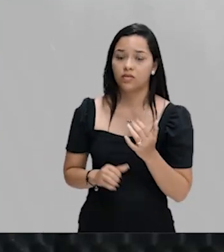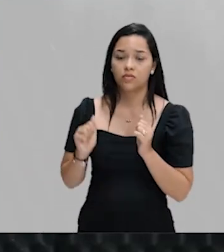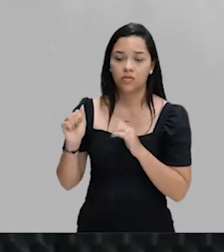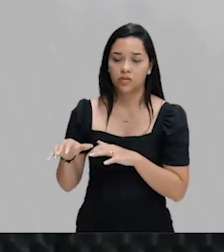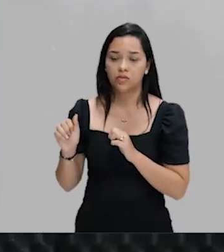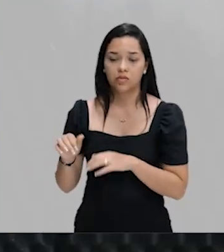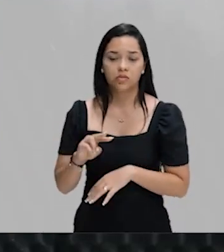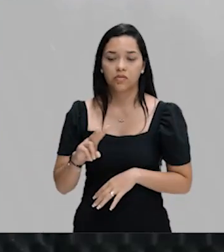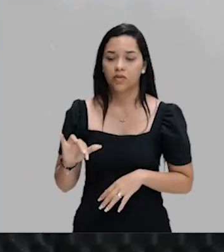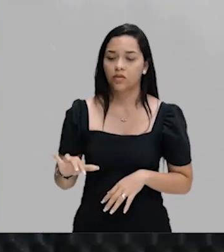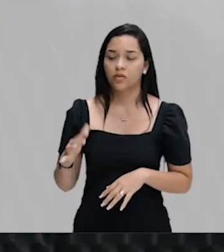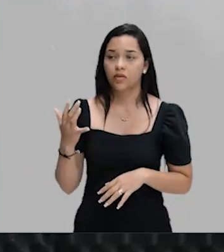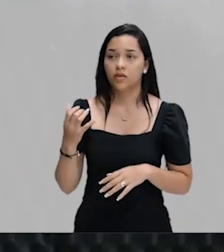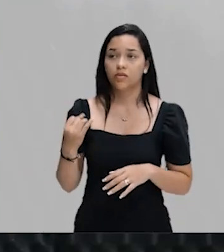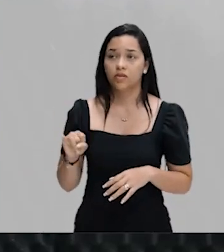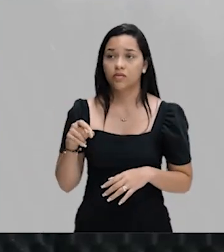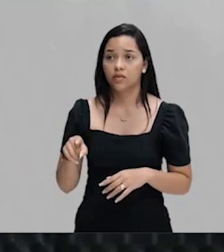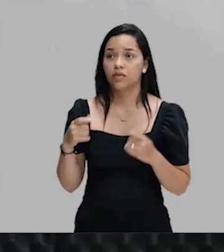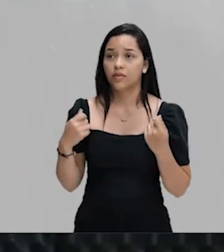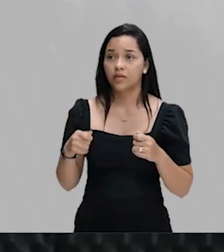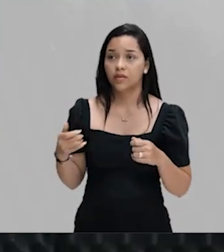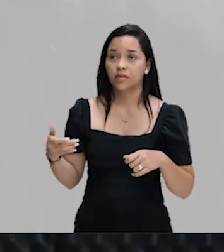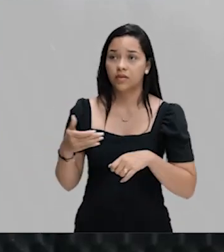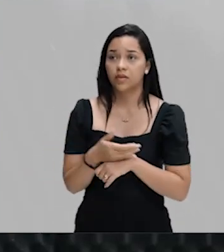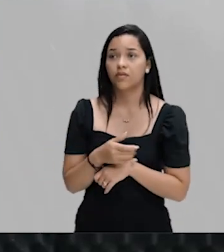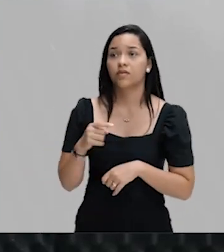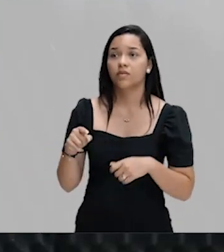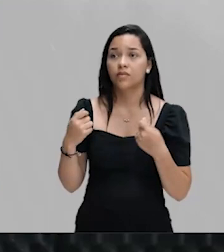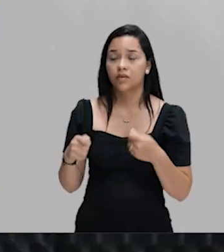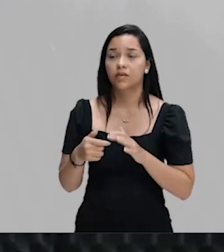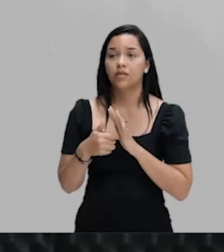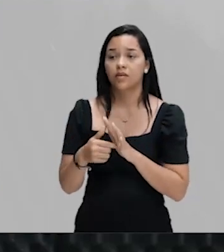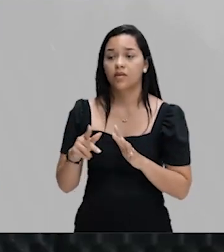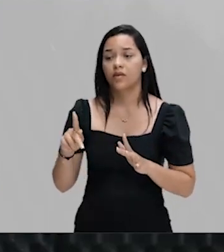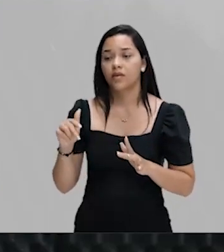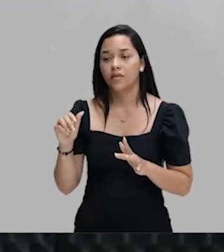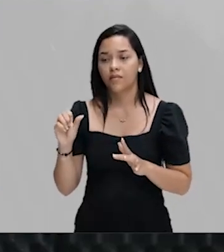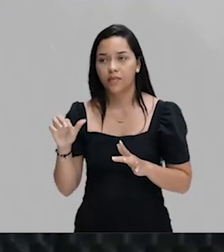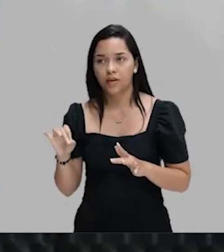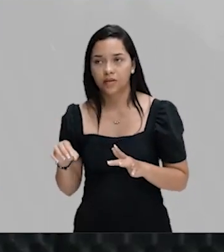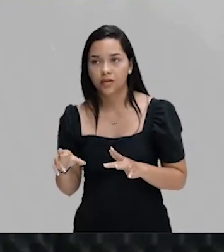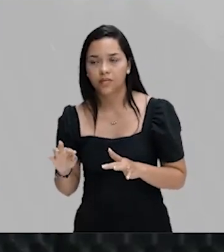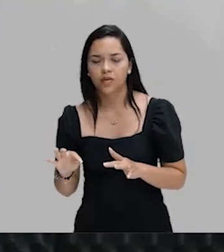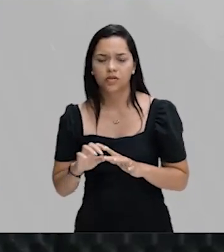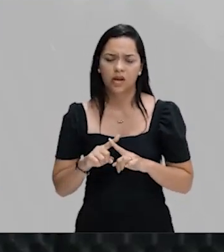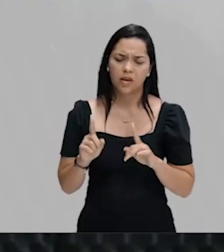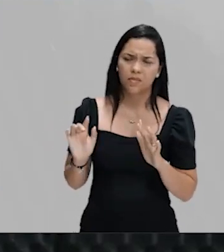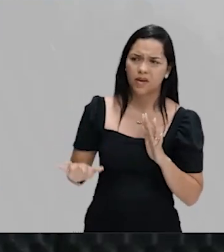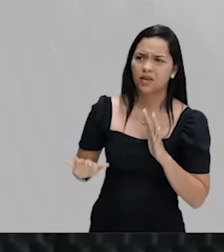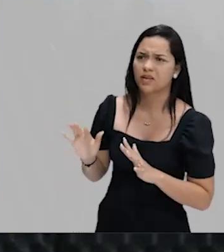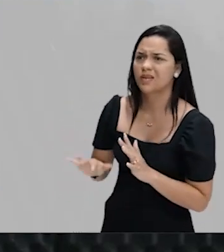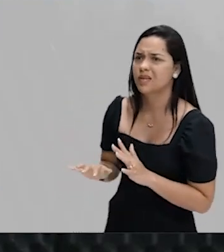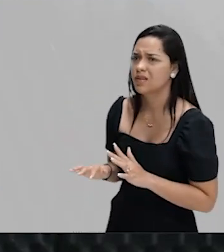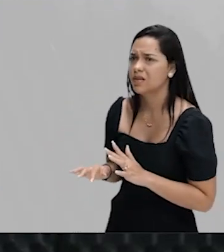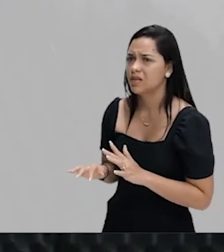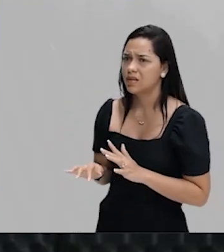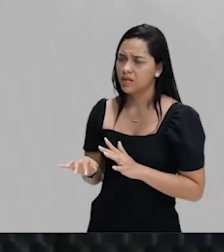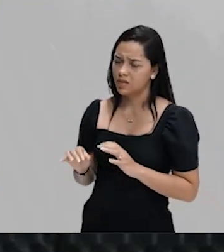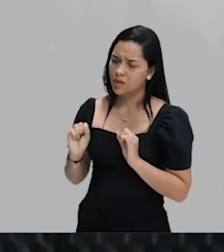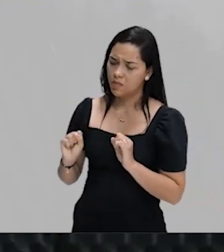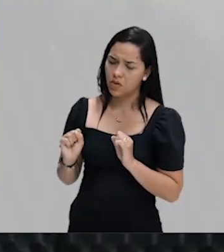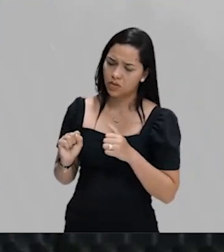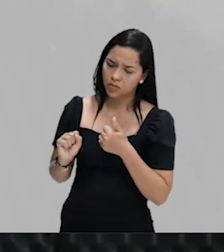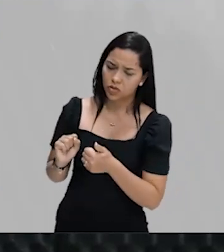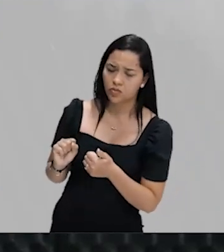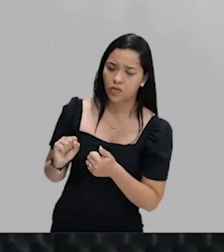por exemplo. Tá certo? Então, se você precisar entrar no Reino Unido, você precisa apresentar passaporte. Ah, Marcos, mas isso talvez a população do Reino Unido deva achar